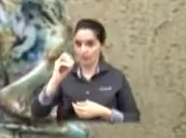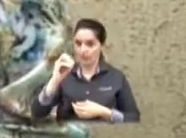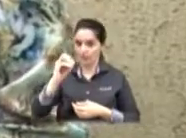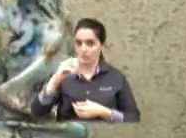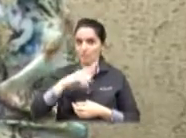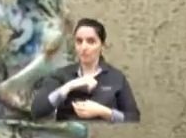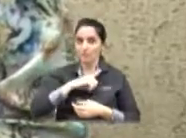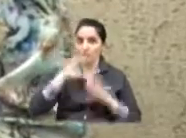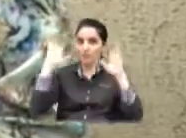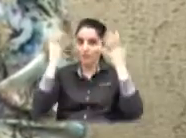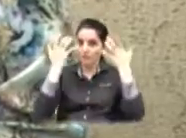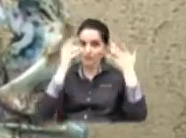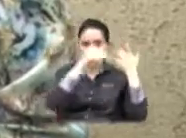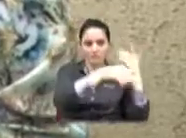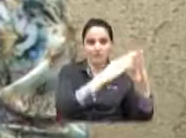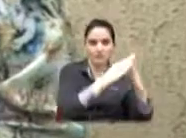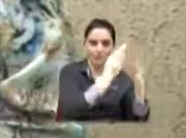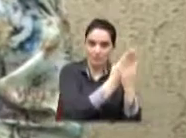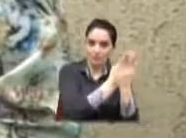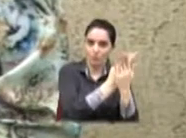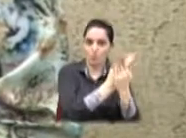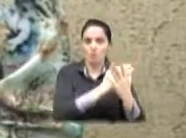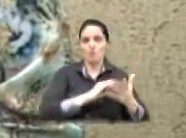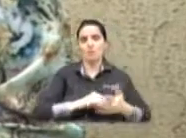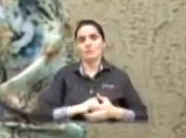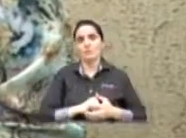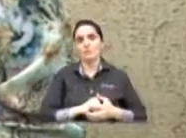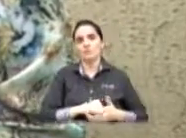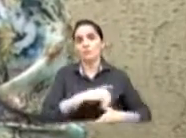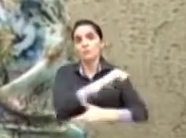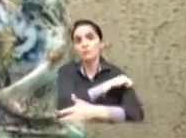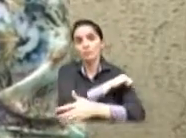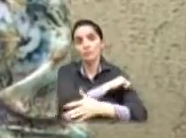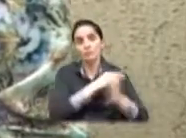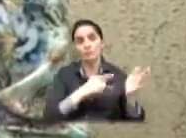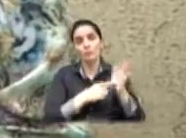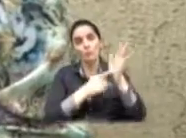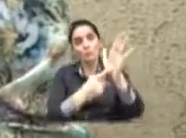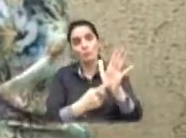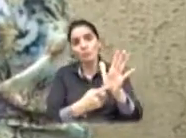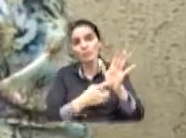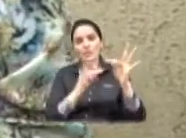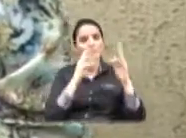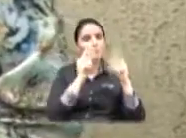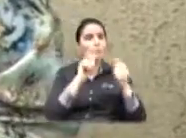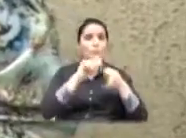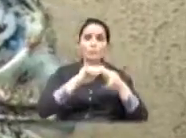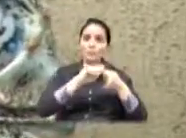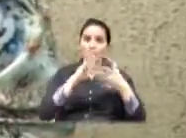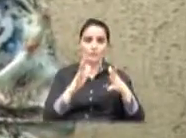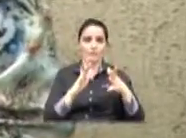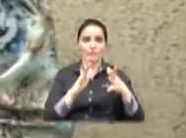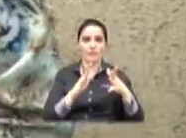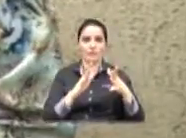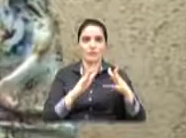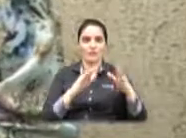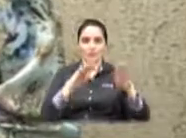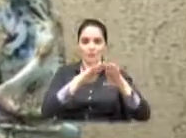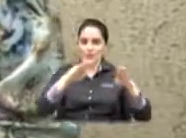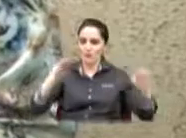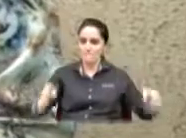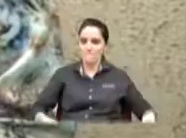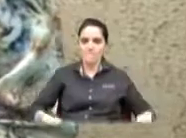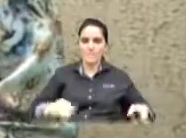um evento dentro da escola castelo branco onde os alunos vão expor os seus trabalhos todo mundo vai subir no palco vai